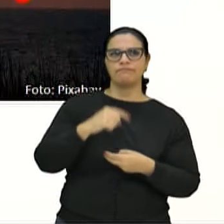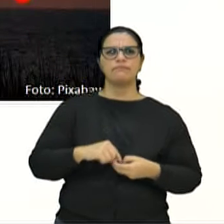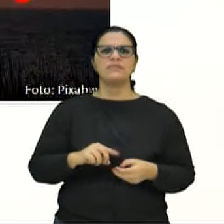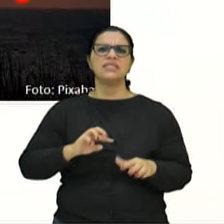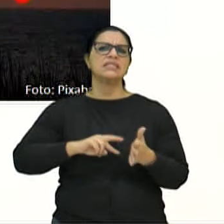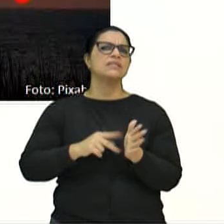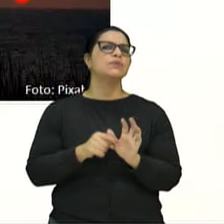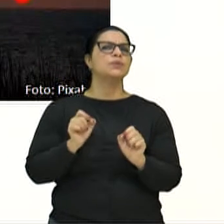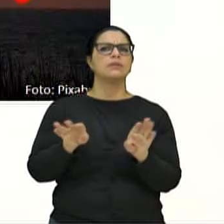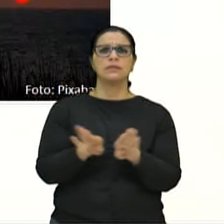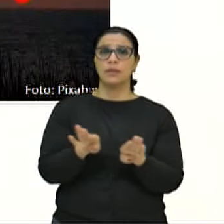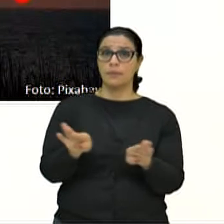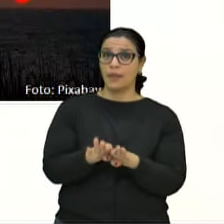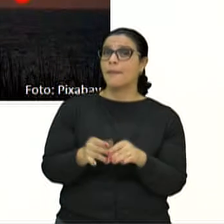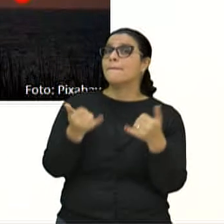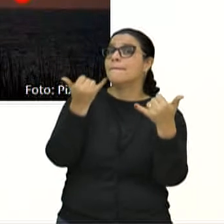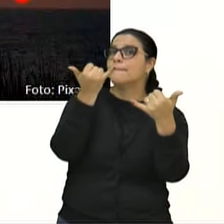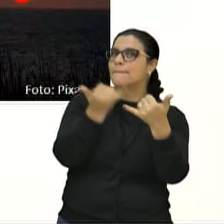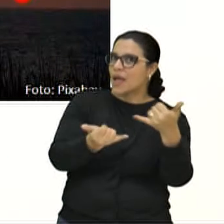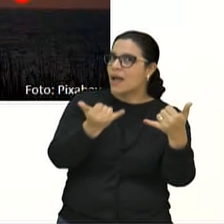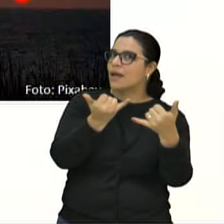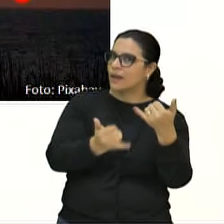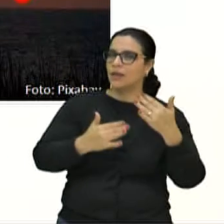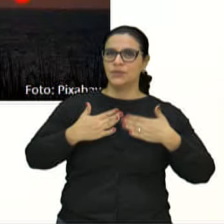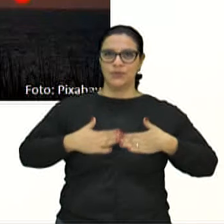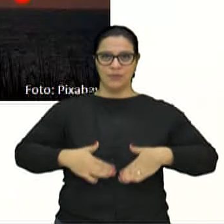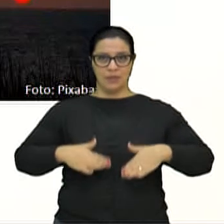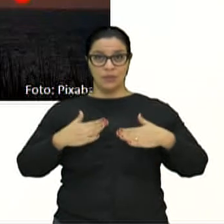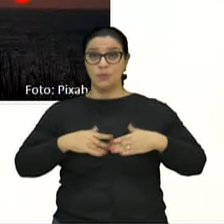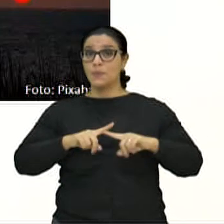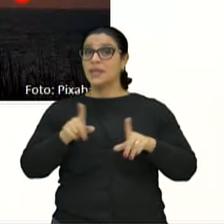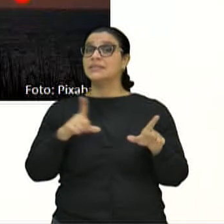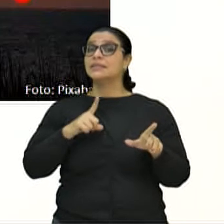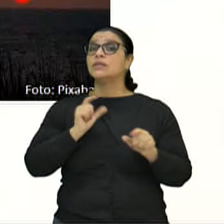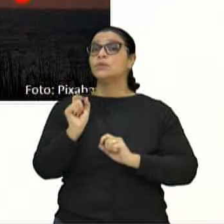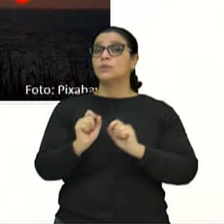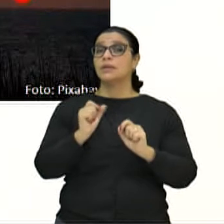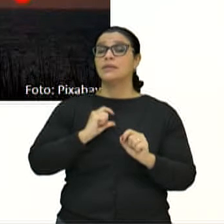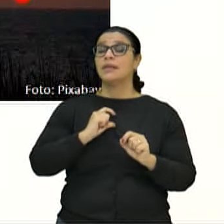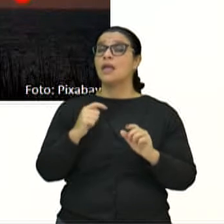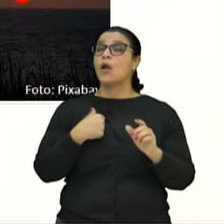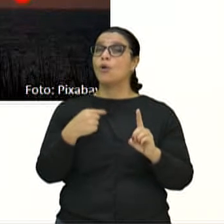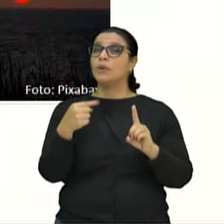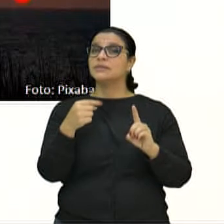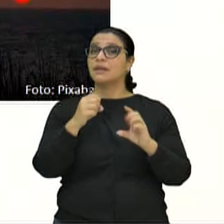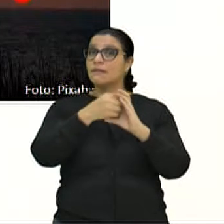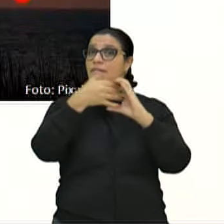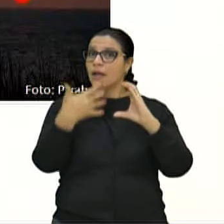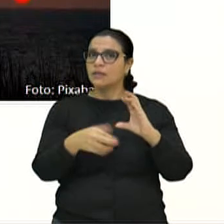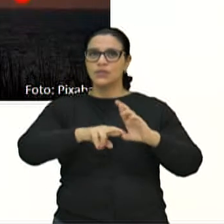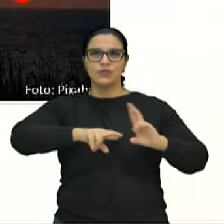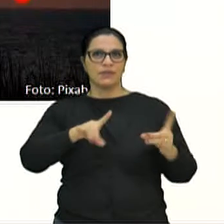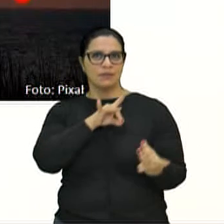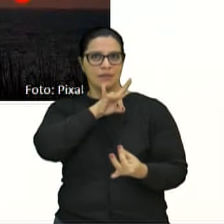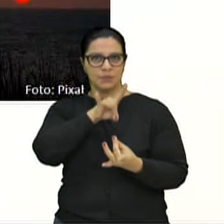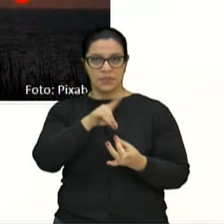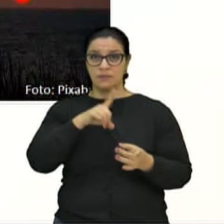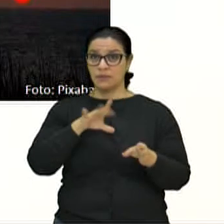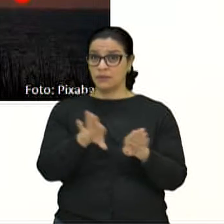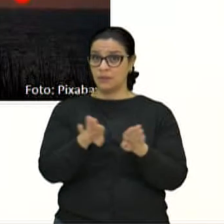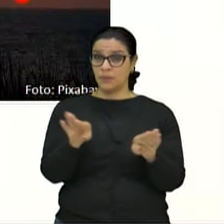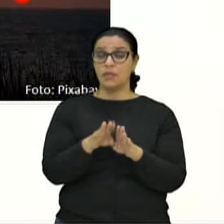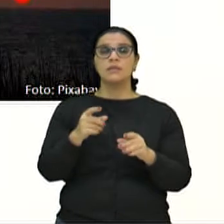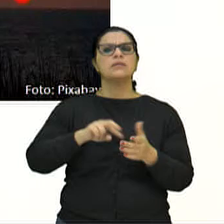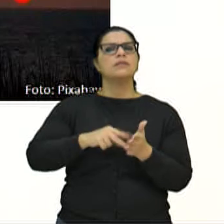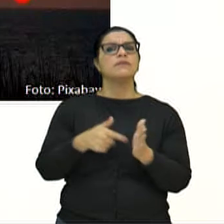ela também é bastante parecida com o relaxamento, mas ela tem algumas peculiaridades também específicas. Então, a meditação, o